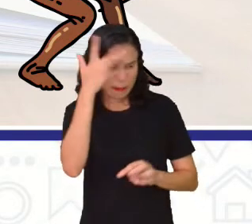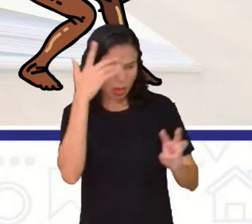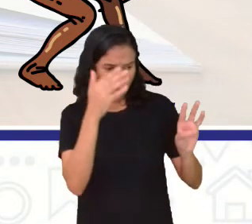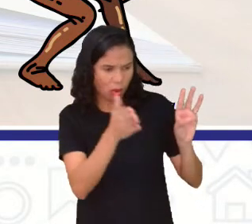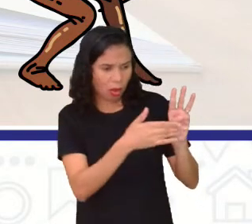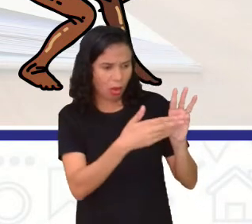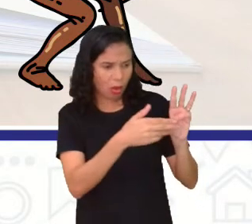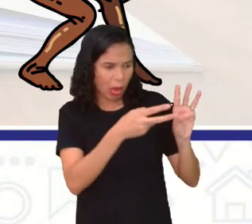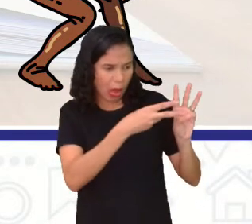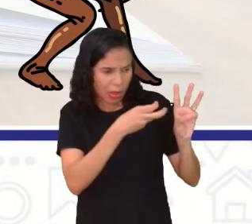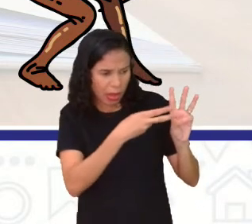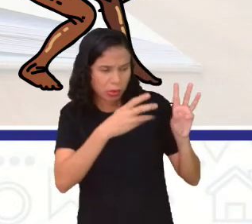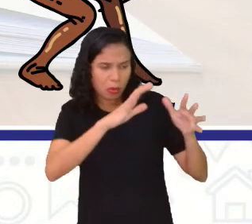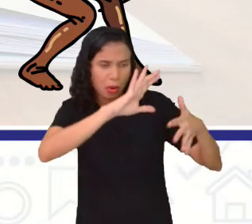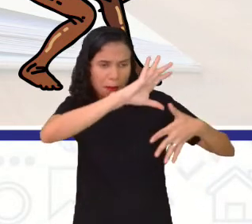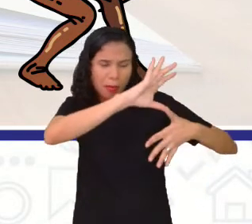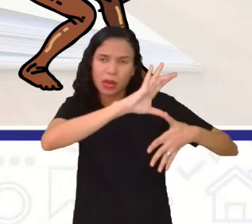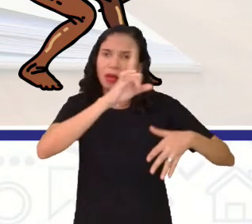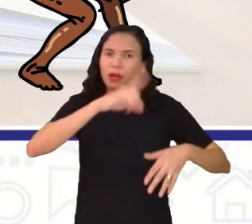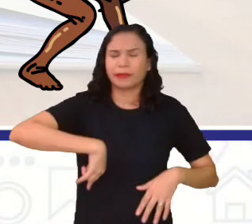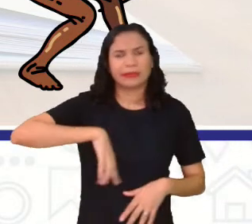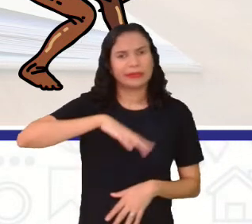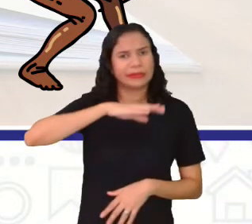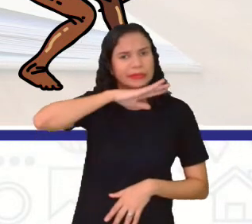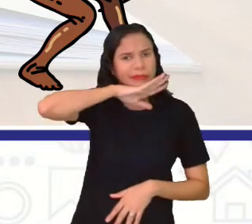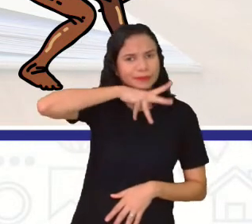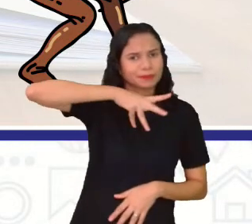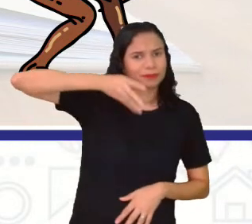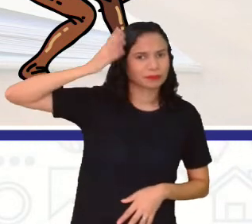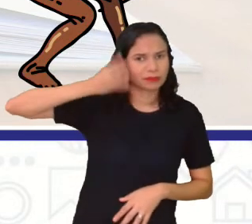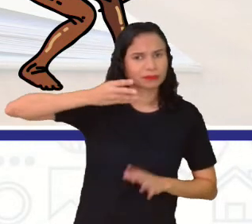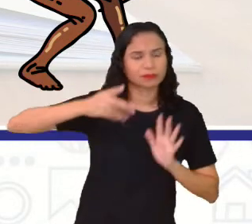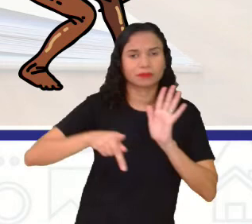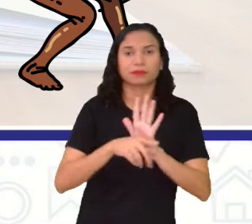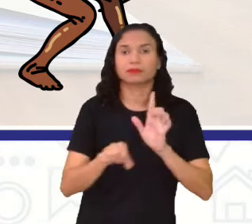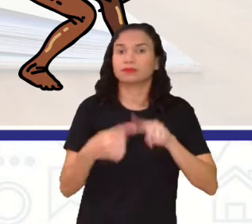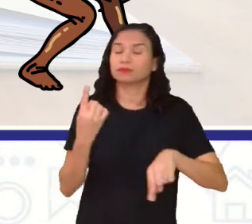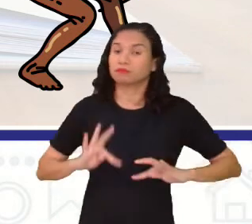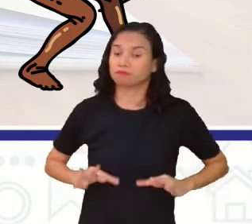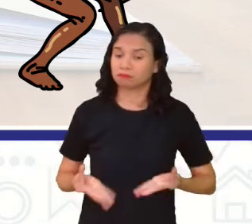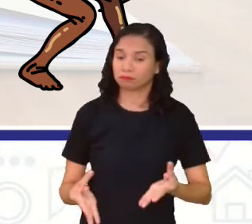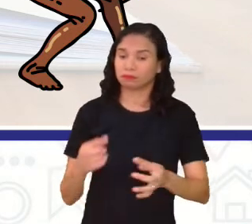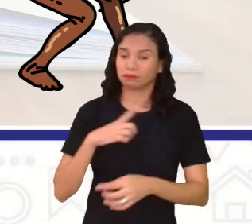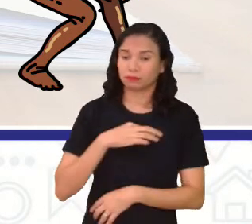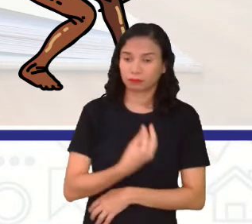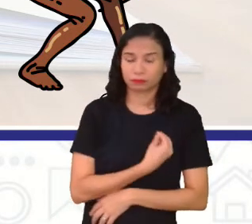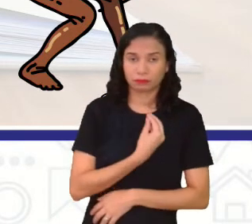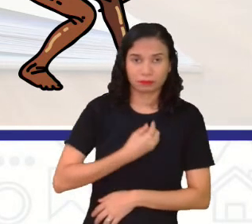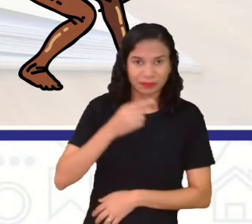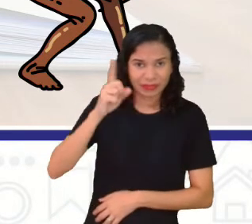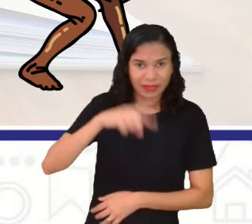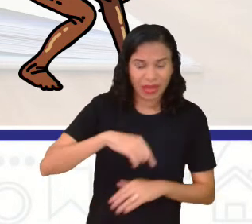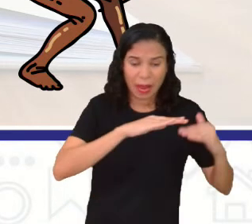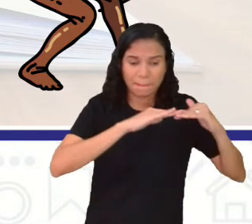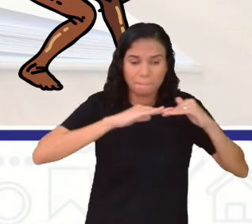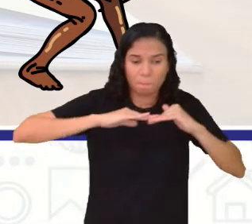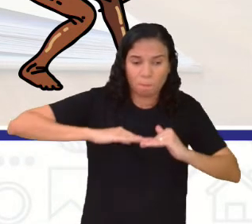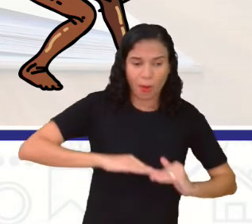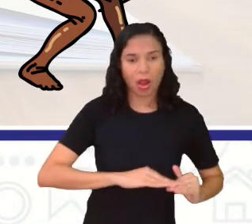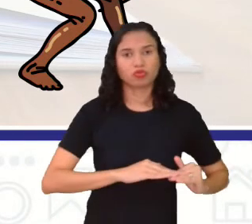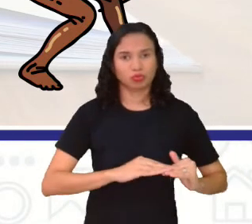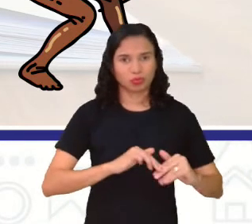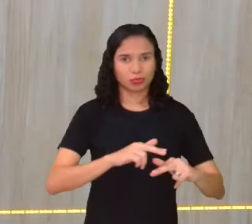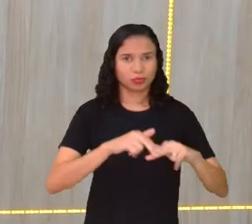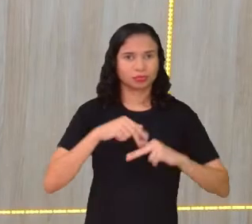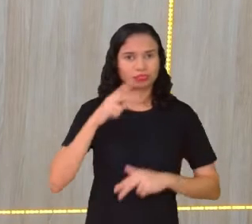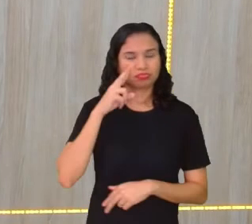que aqueles outros, né, que não estavam no padrão tecnológico que eles possuíam eram considerados inferiores. Né? Então,